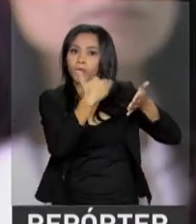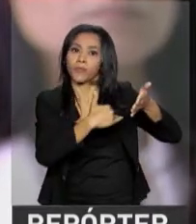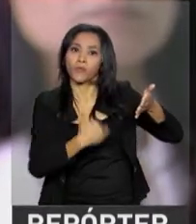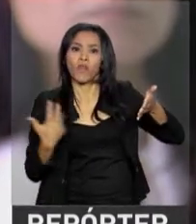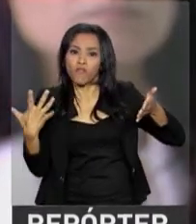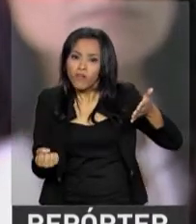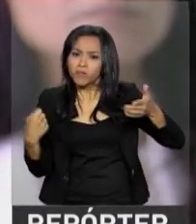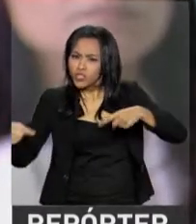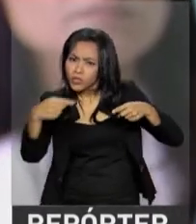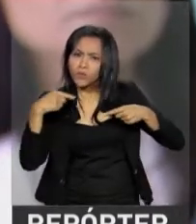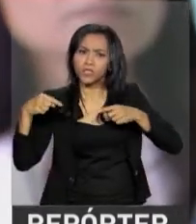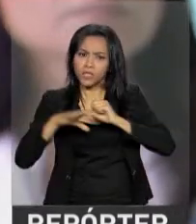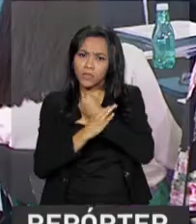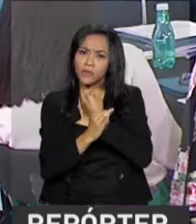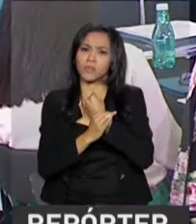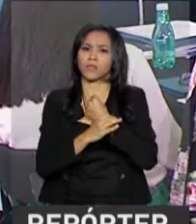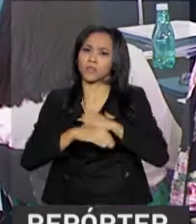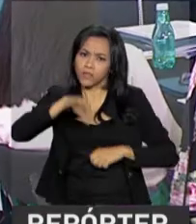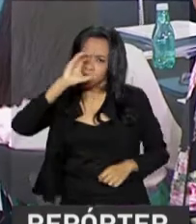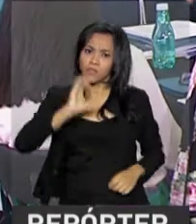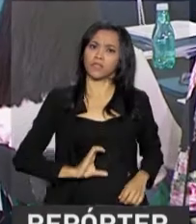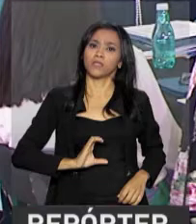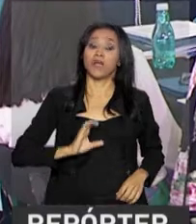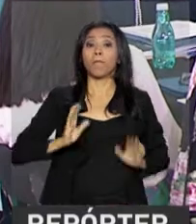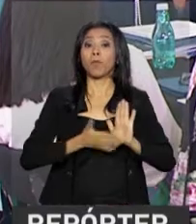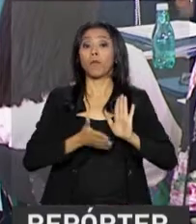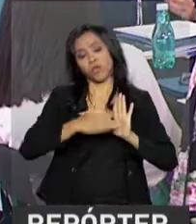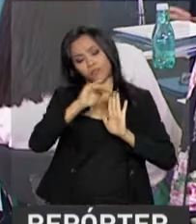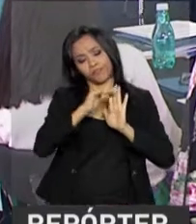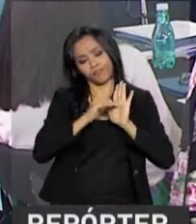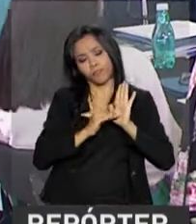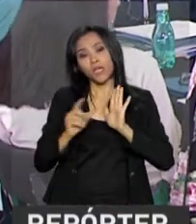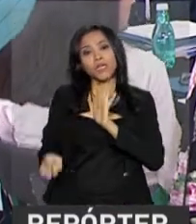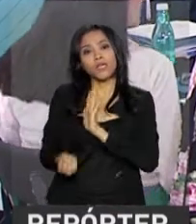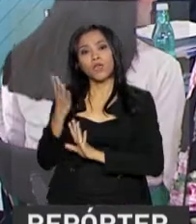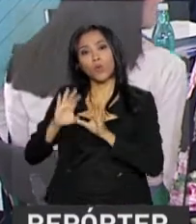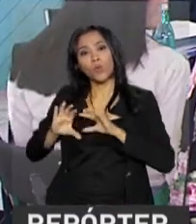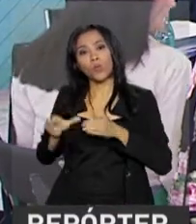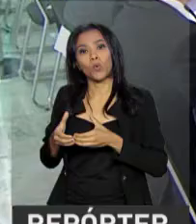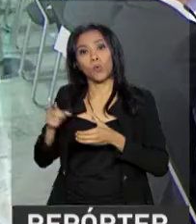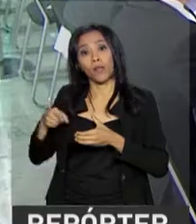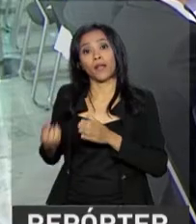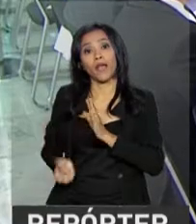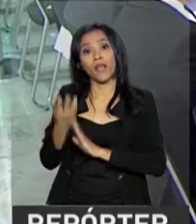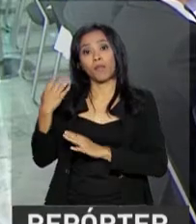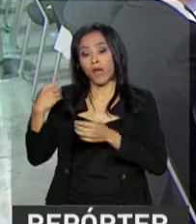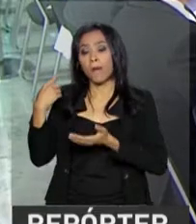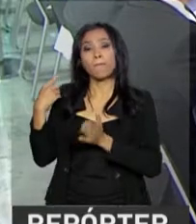conjuntamente segurança pública e cidadania. Entre as propostas, uma comissão para elaborar uma política nacional,